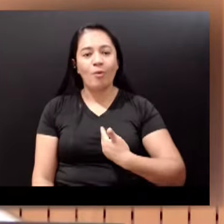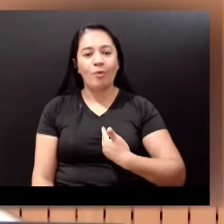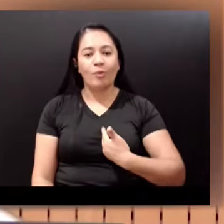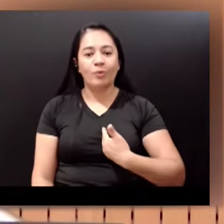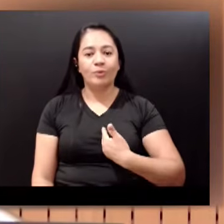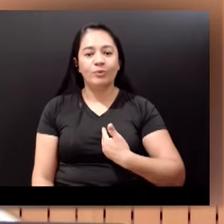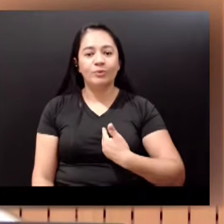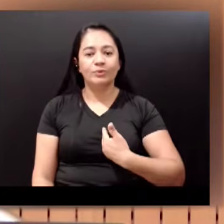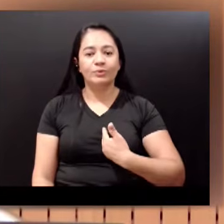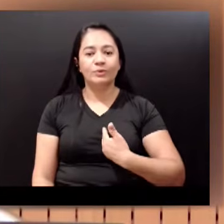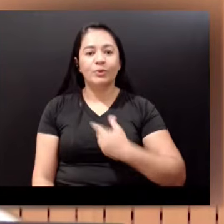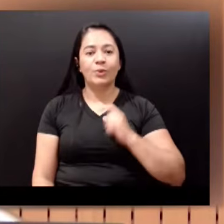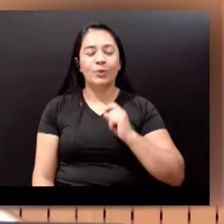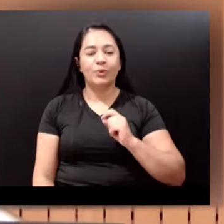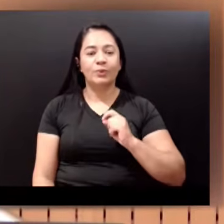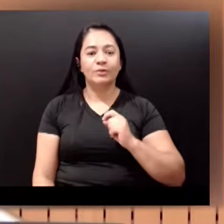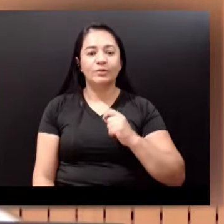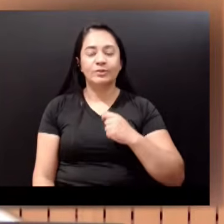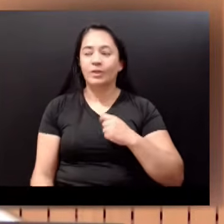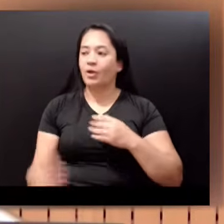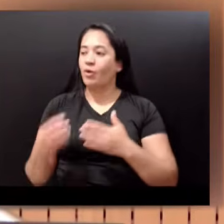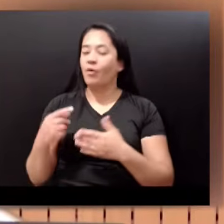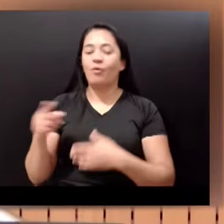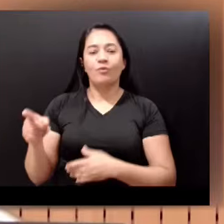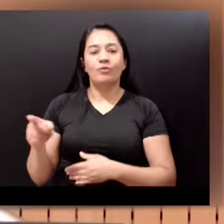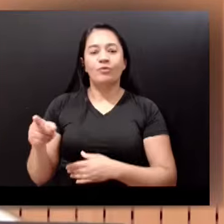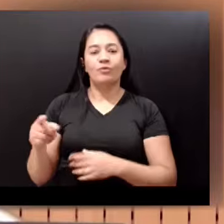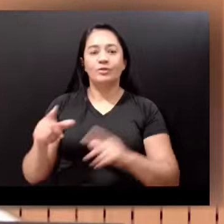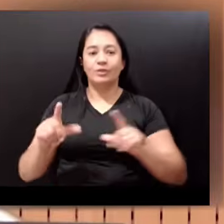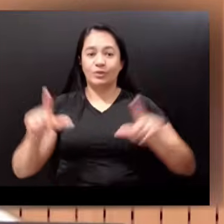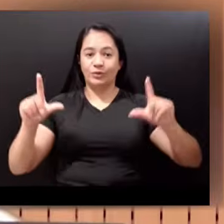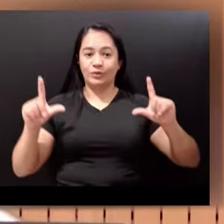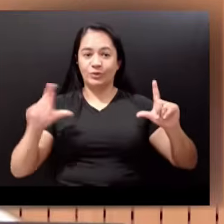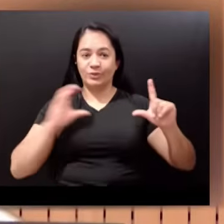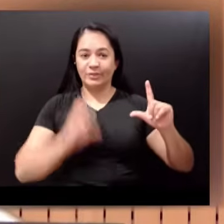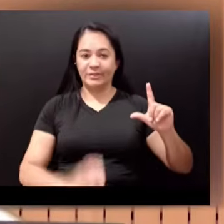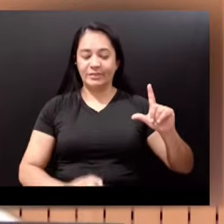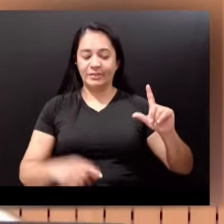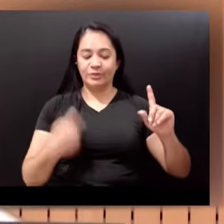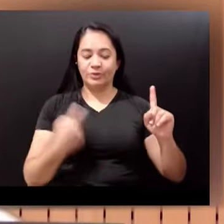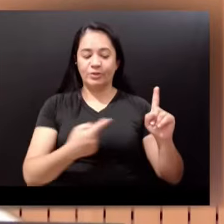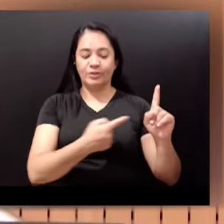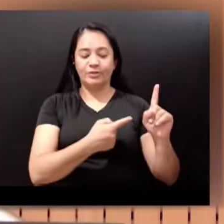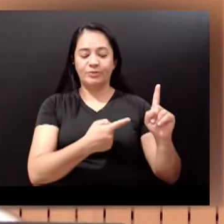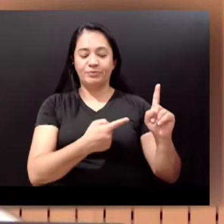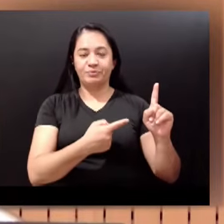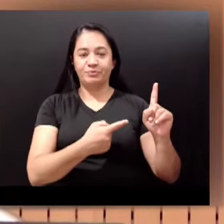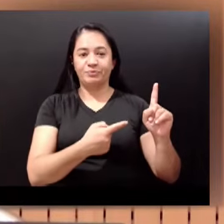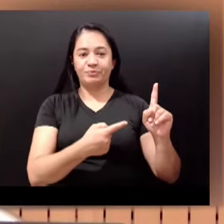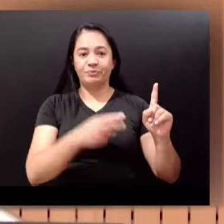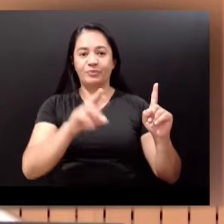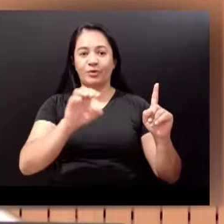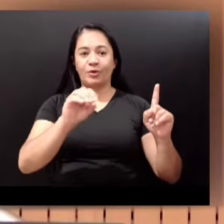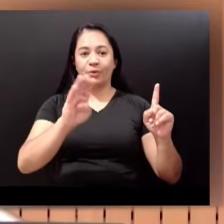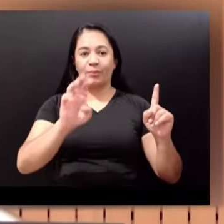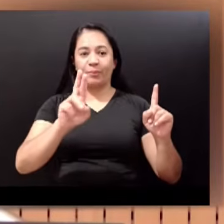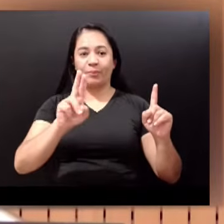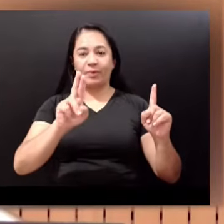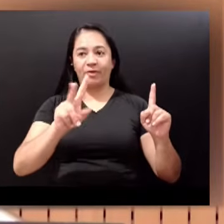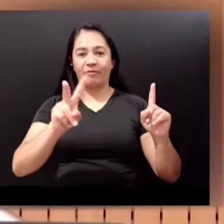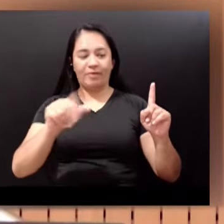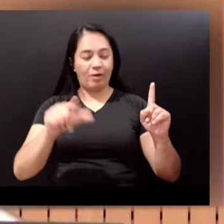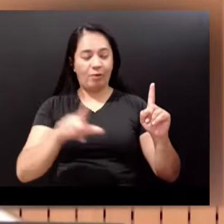receber, eu fui entregar, né, o título de cidadão campineiro para o nosso grão-mestre eminente Ruberval Ramos Castelo, e eu acabei